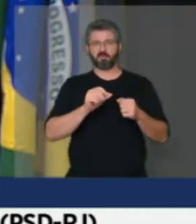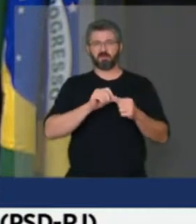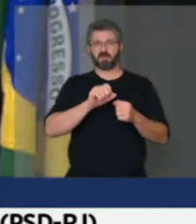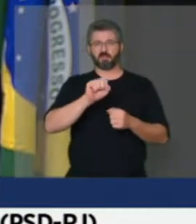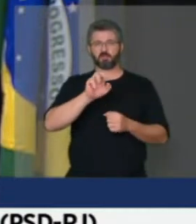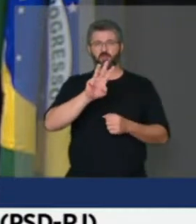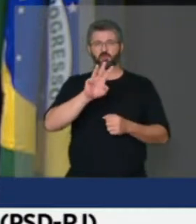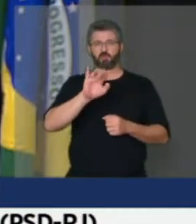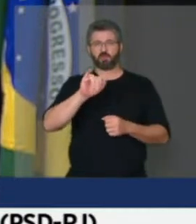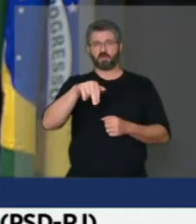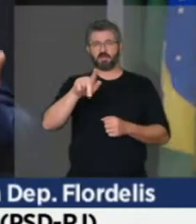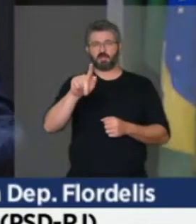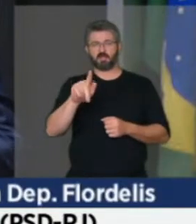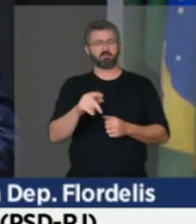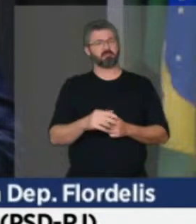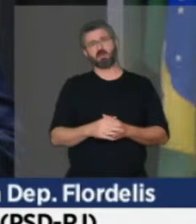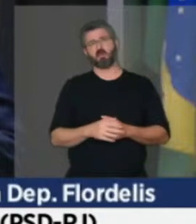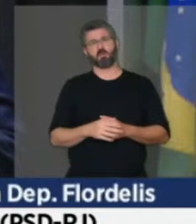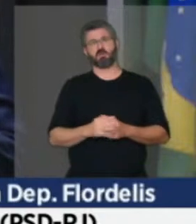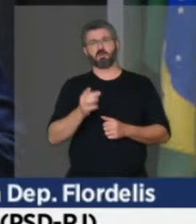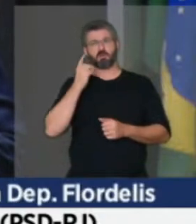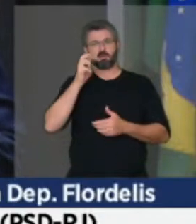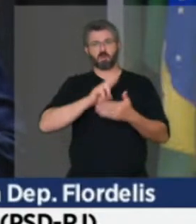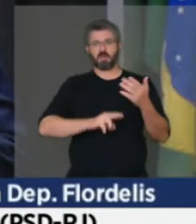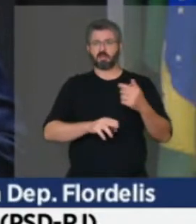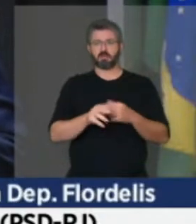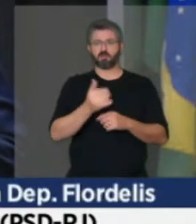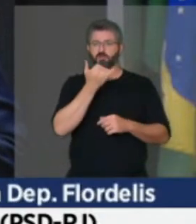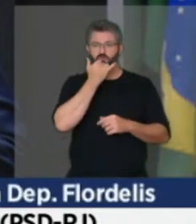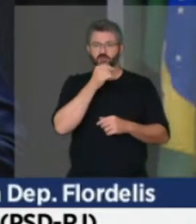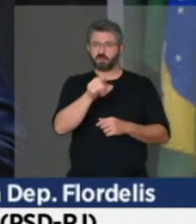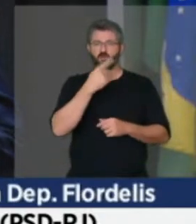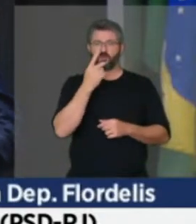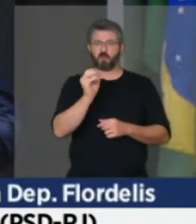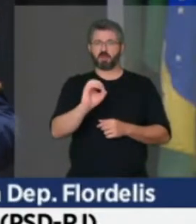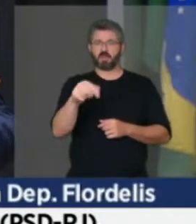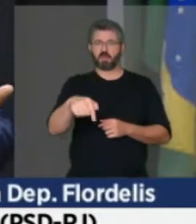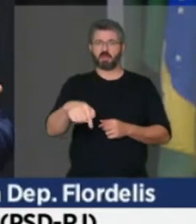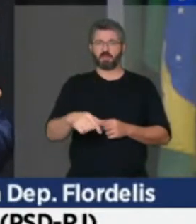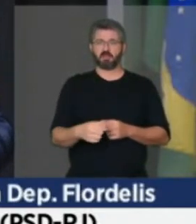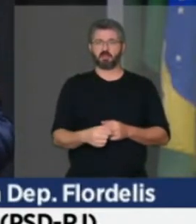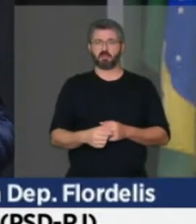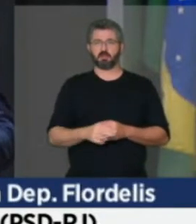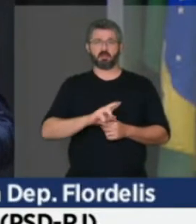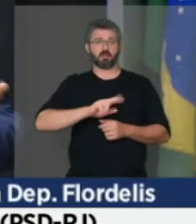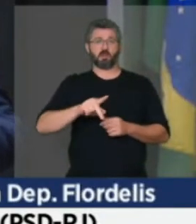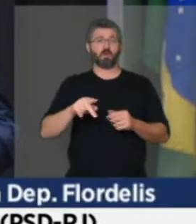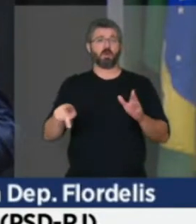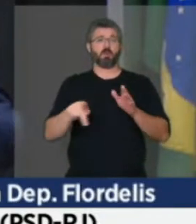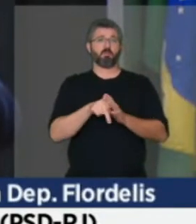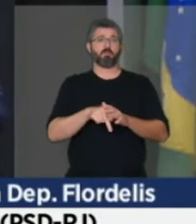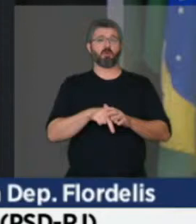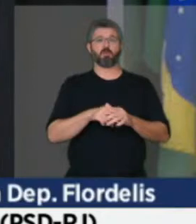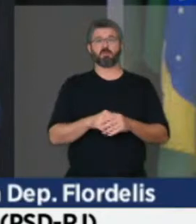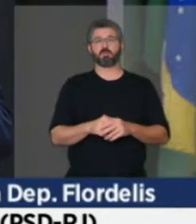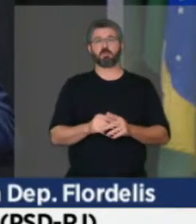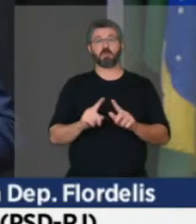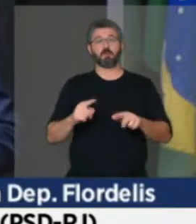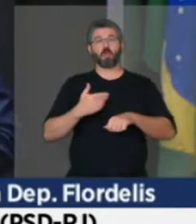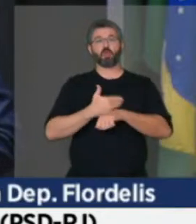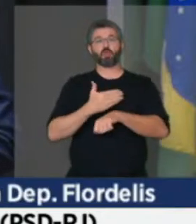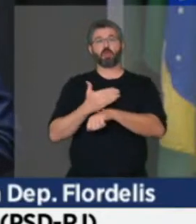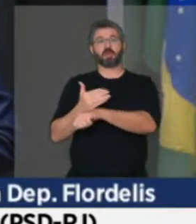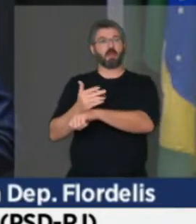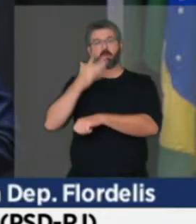Não, o deputado relator não falou disso aqui, não é objeto dessa questão, mas